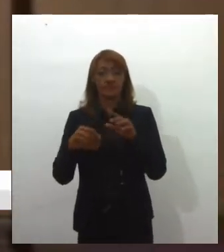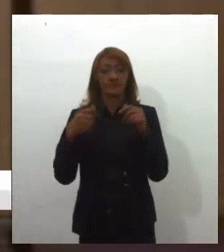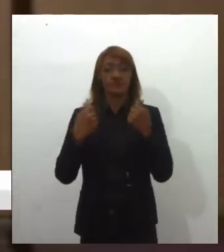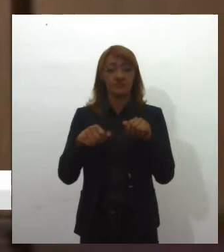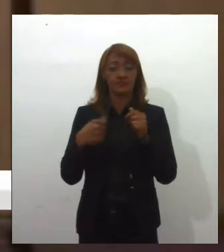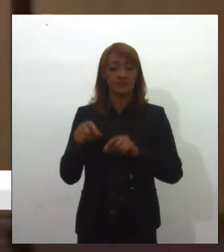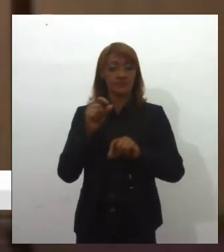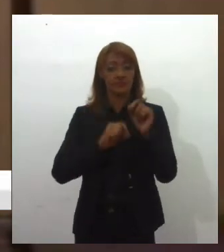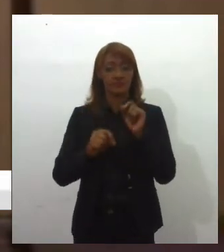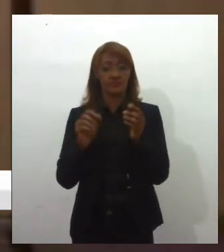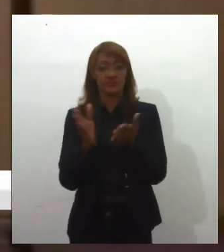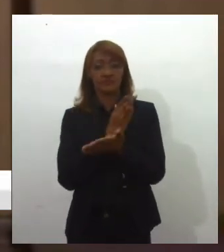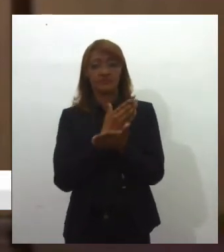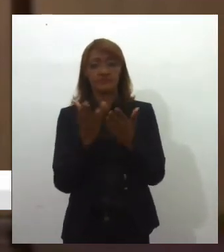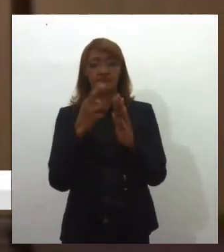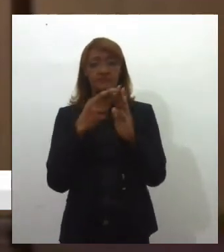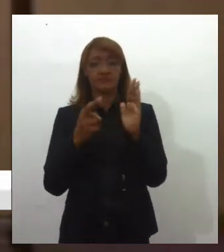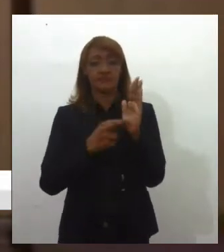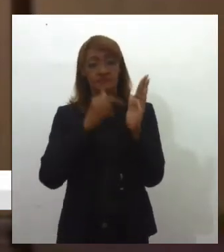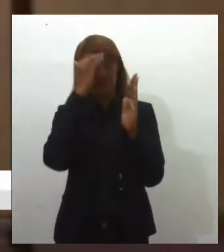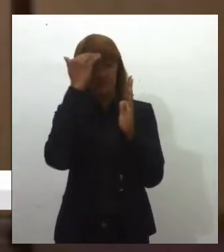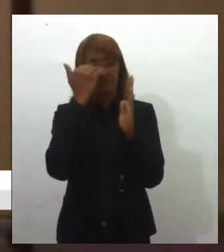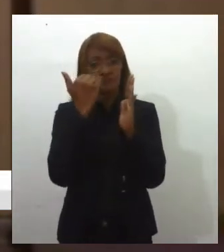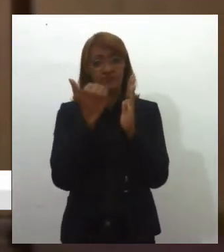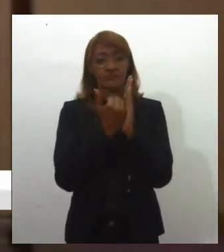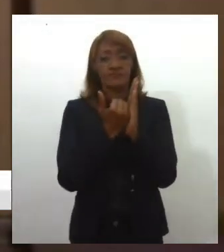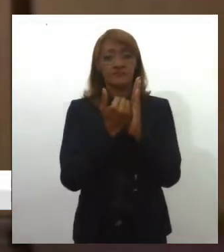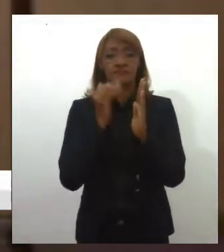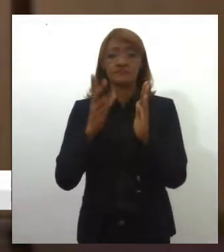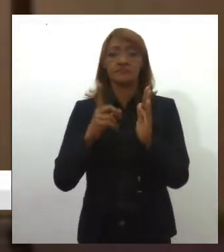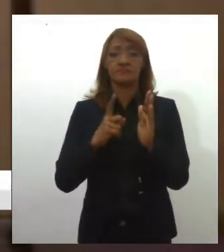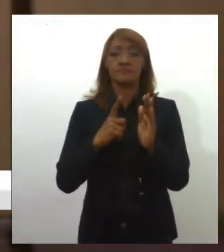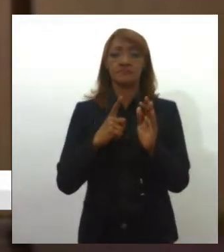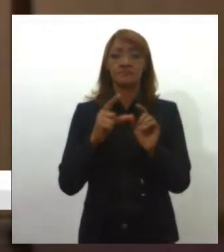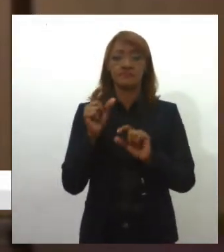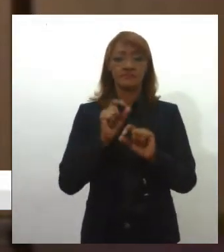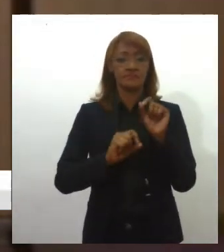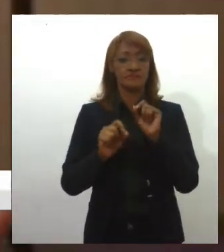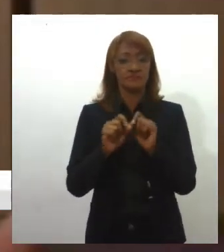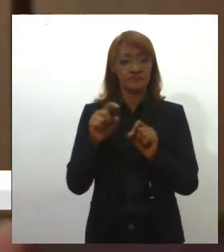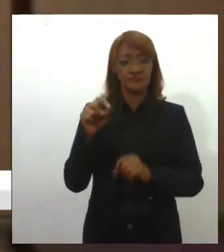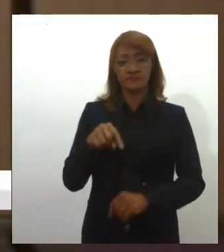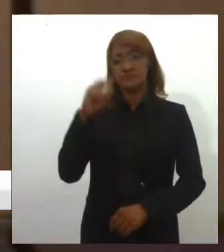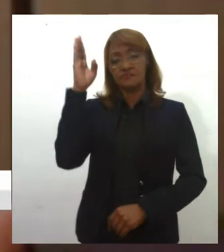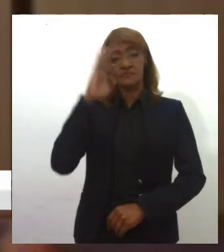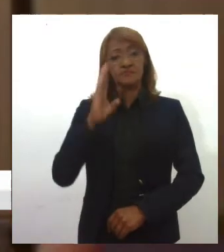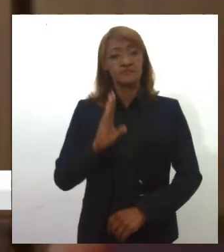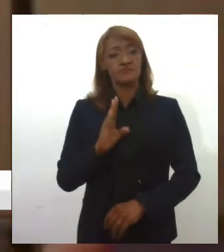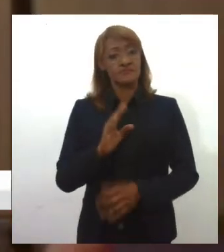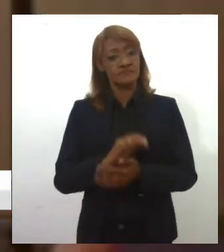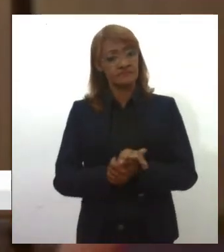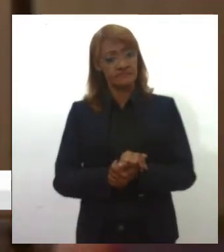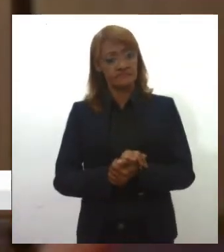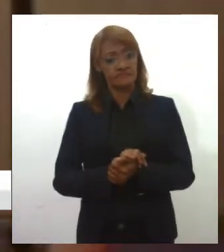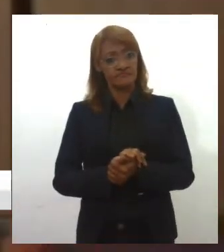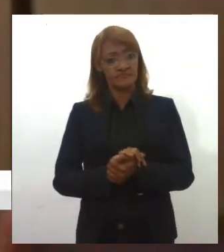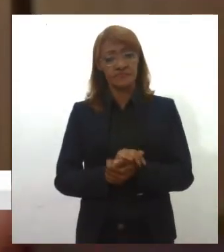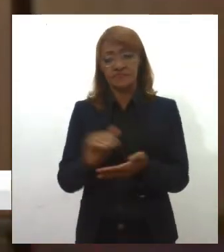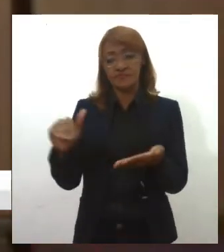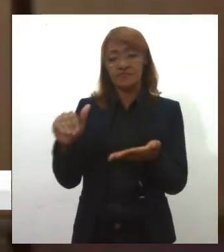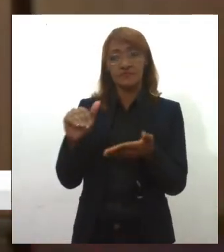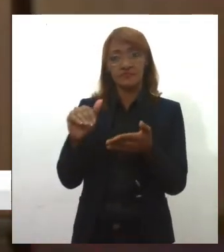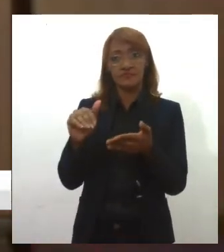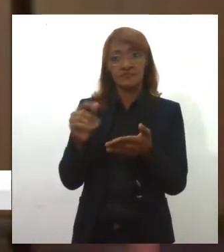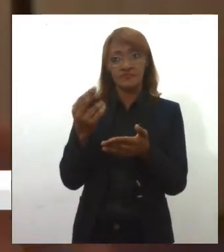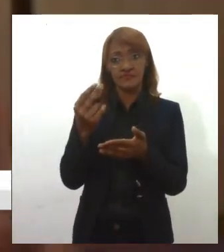alguns protocolos estabelecidos por um órgão que aqui no Brasil nós chamaríamos de Secretaria de Educação. É